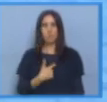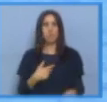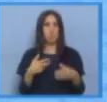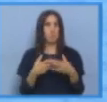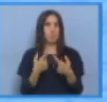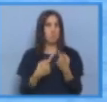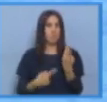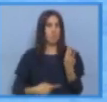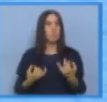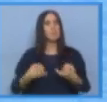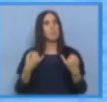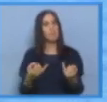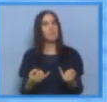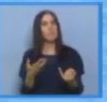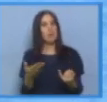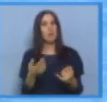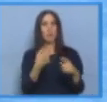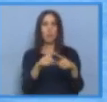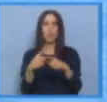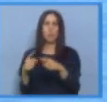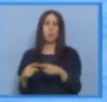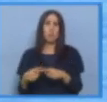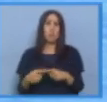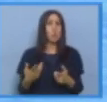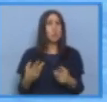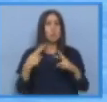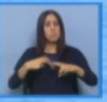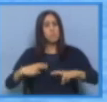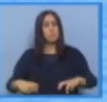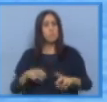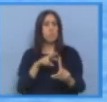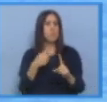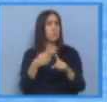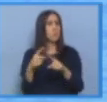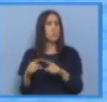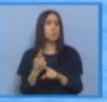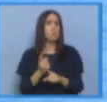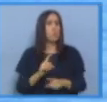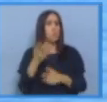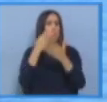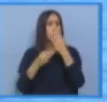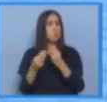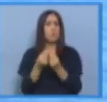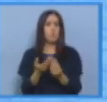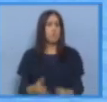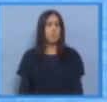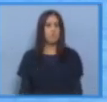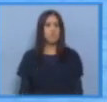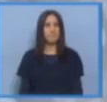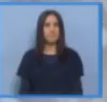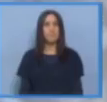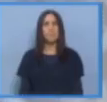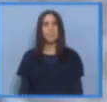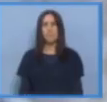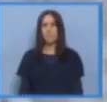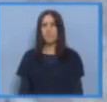comunidade, etc. E depois então, através das diferenças, descobrir até outras perspectivas e por que não aprender com elas. Essa dimensão